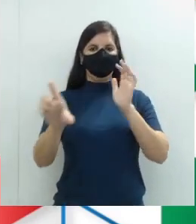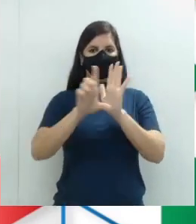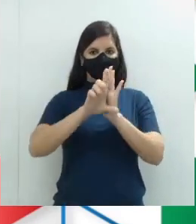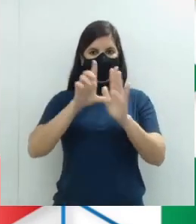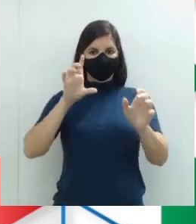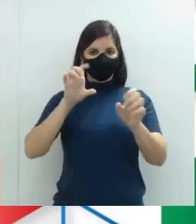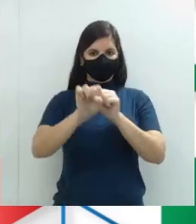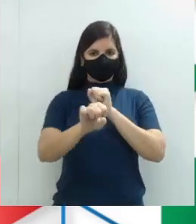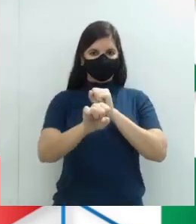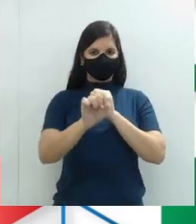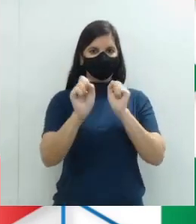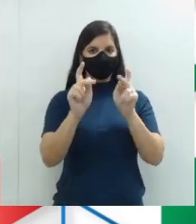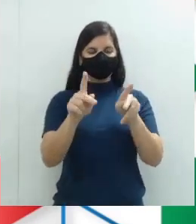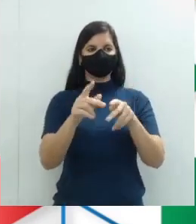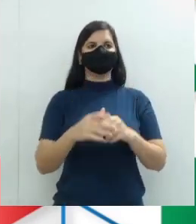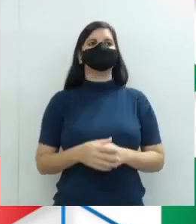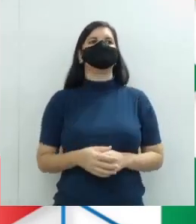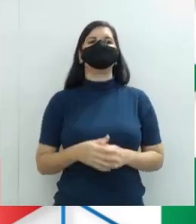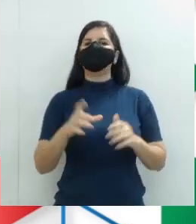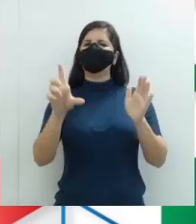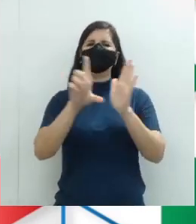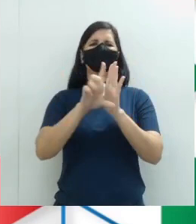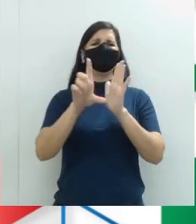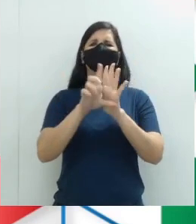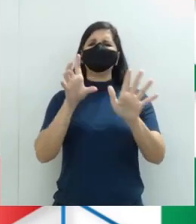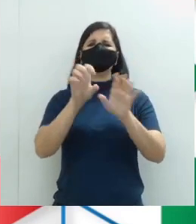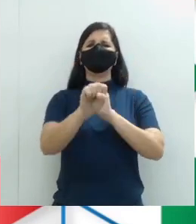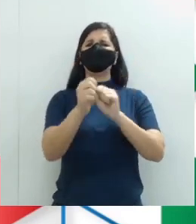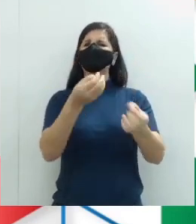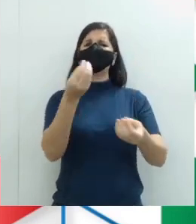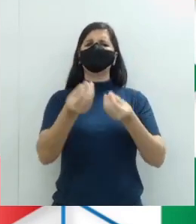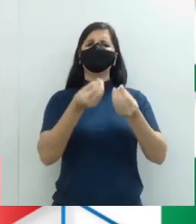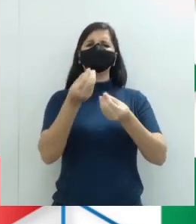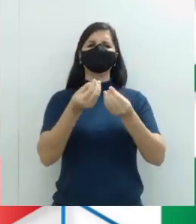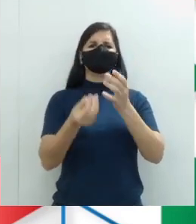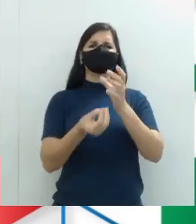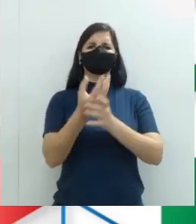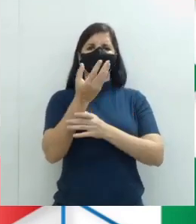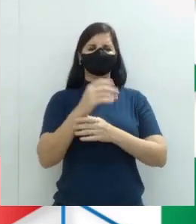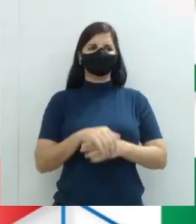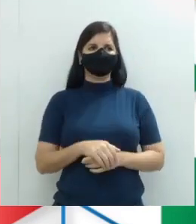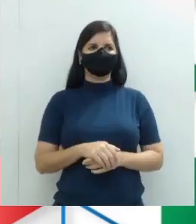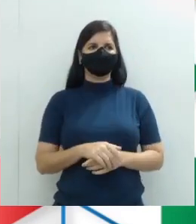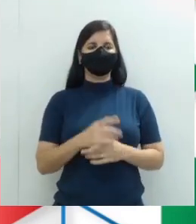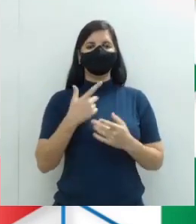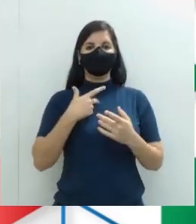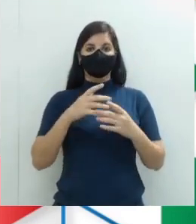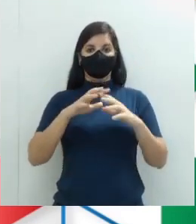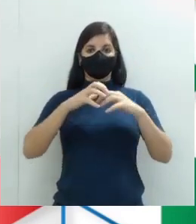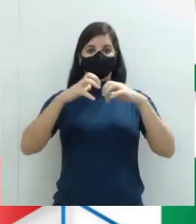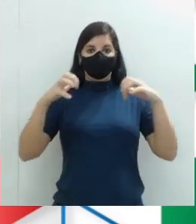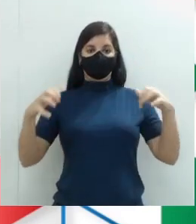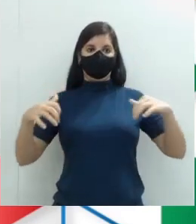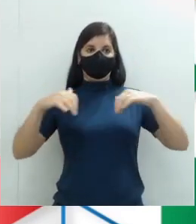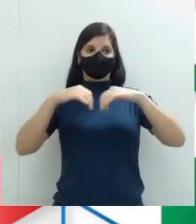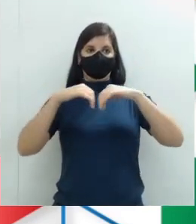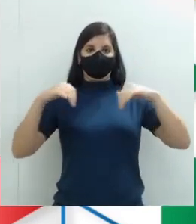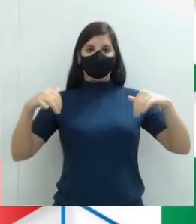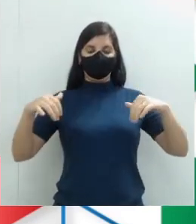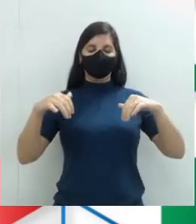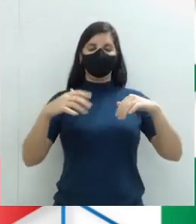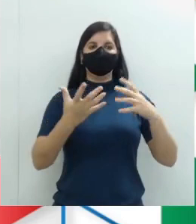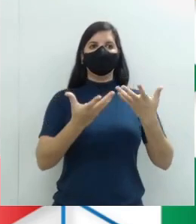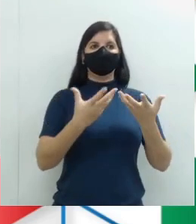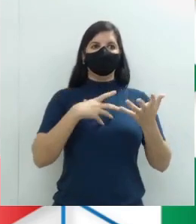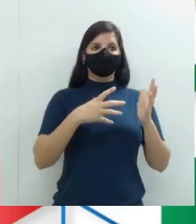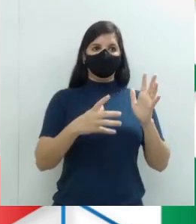de formação, ok? Como é que essa lei ela se constitui? Ela é subdividida, acompanha comigo, por